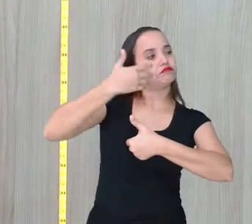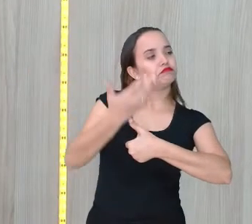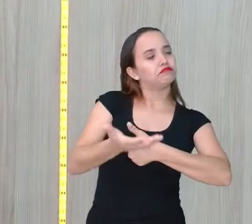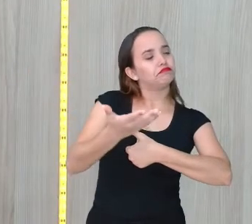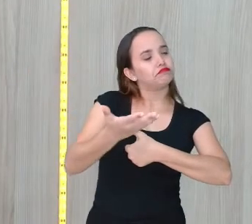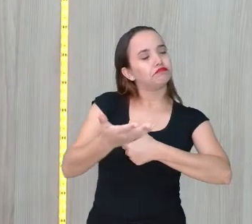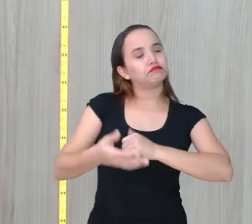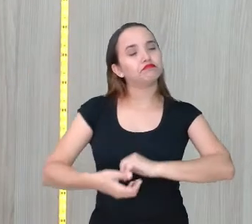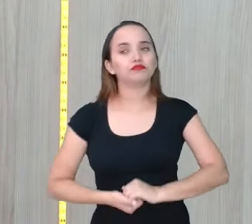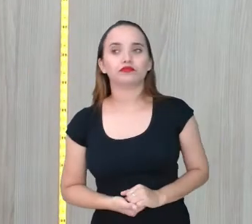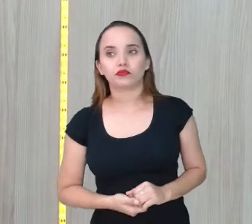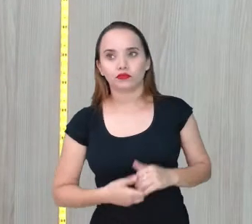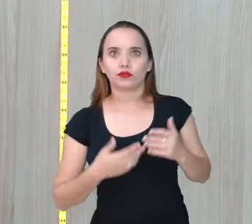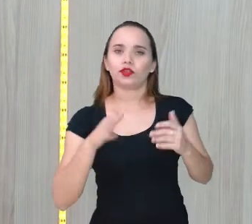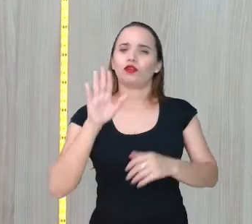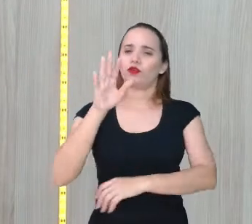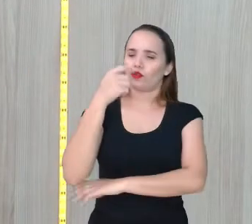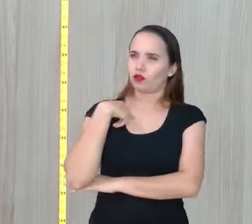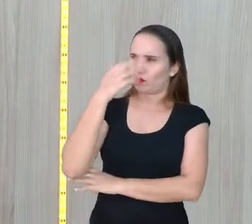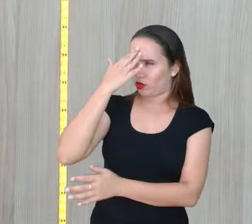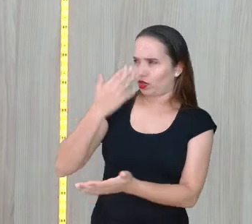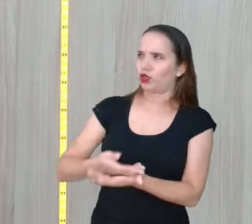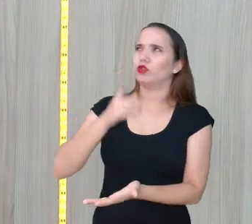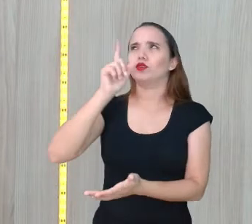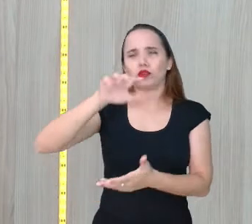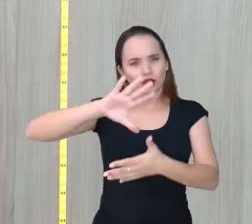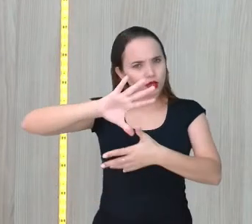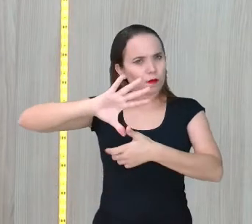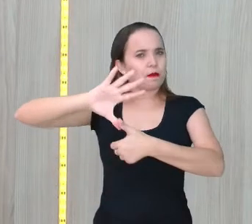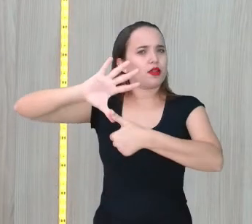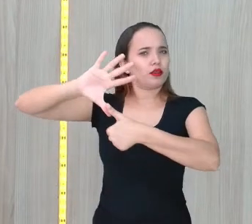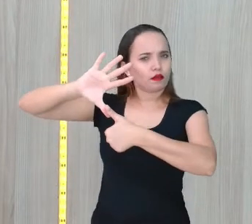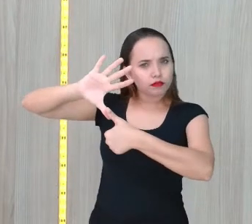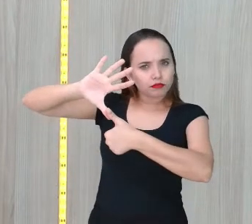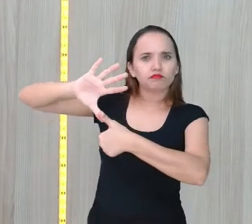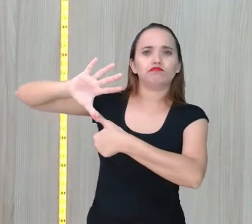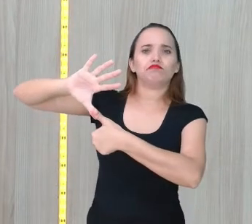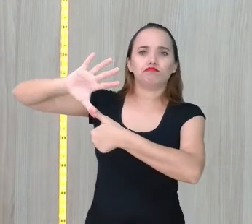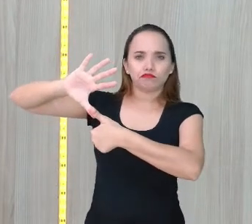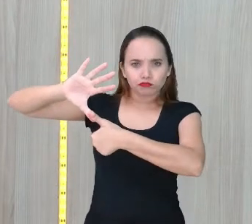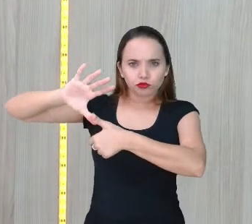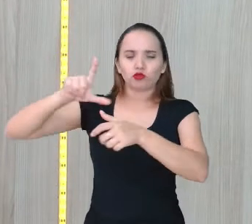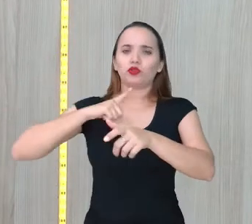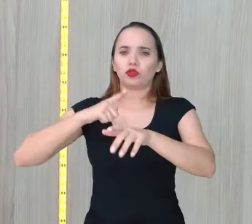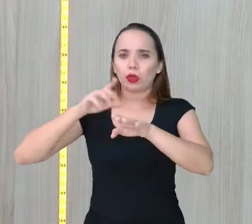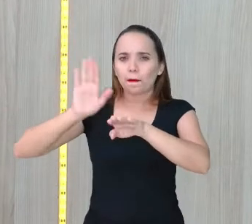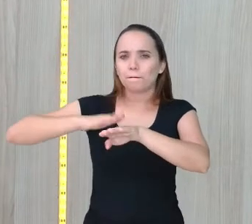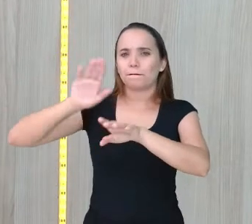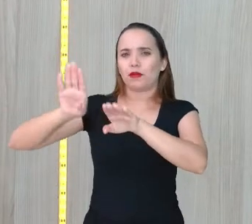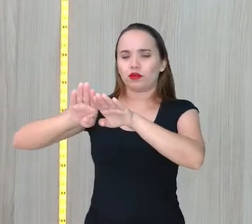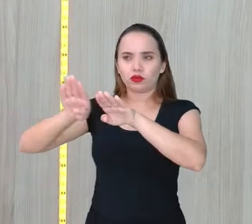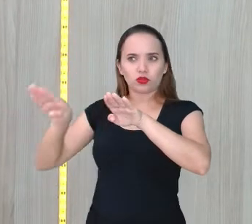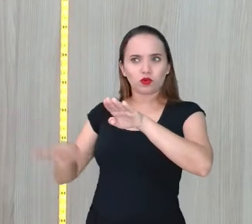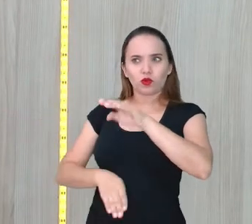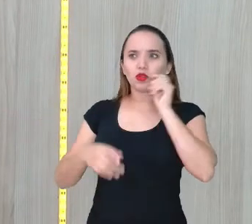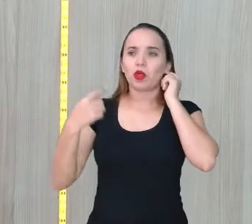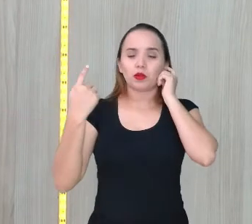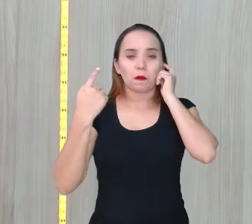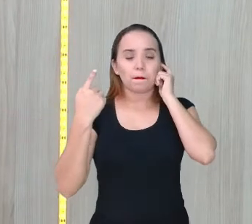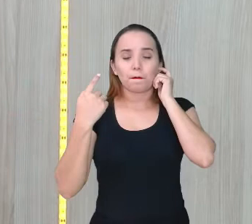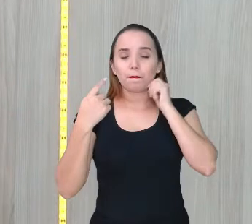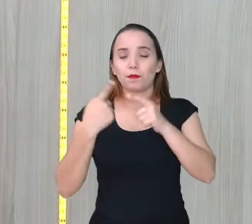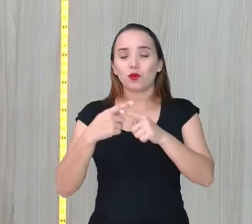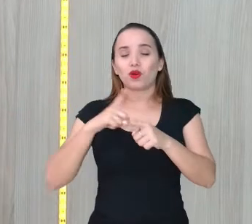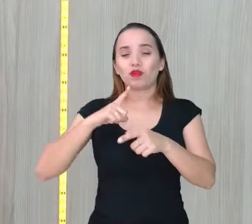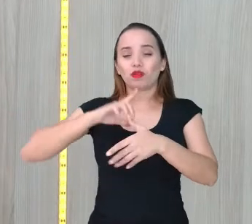aí, eu acho que vai ganhar, viu? Essas desigualdades, até pela concentração de países, né? Que é